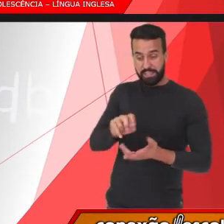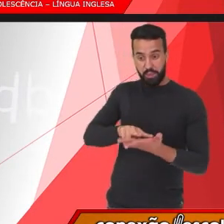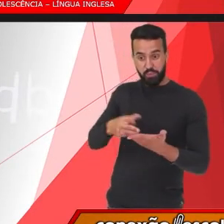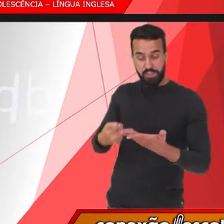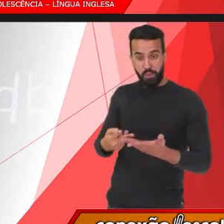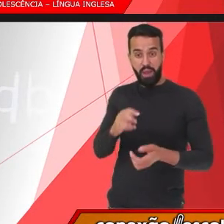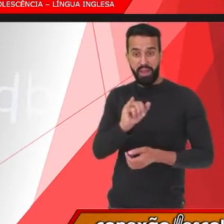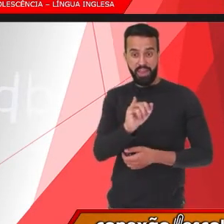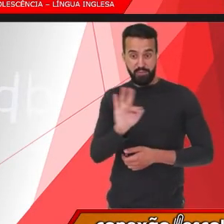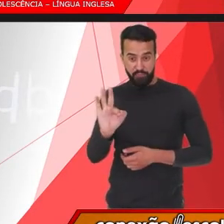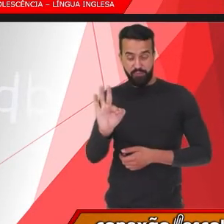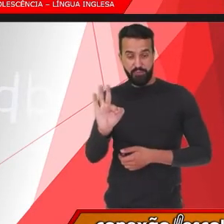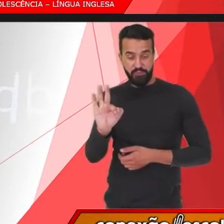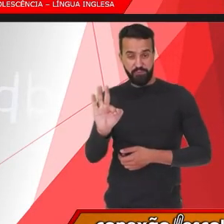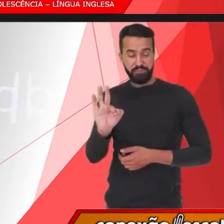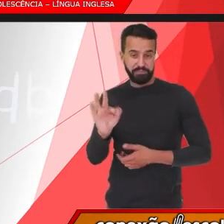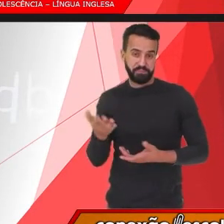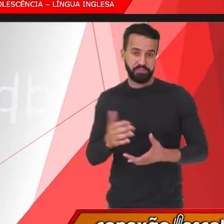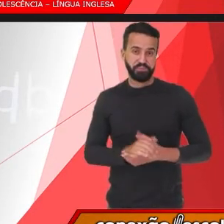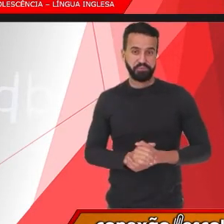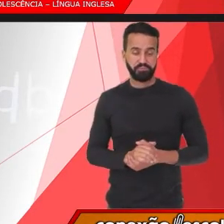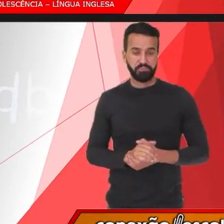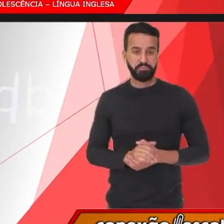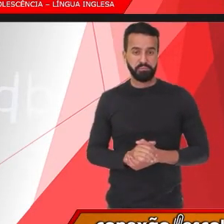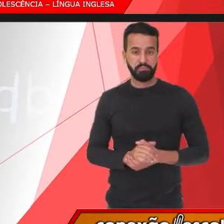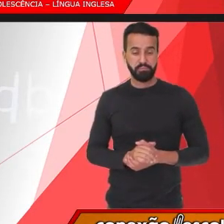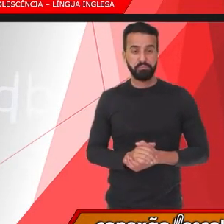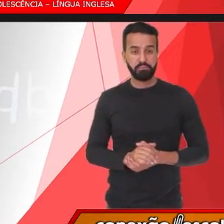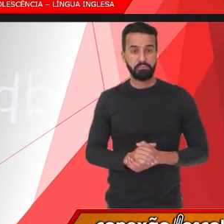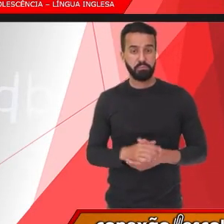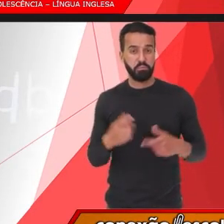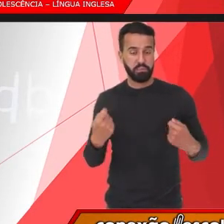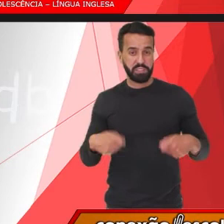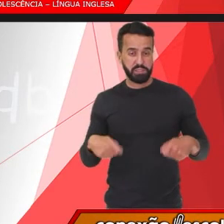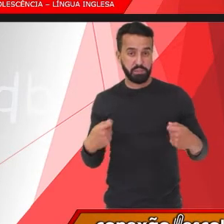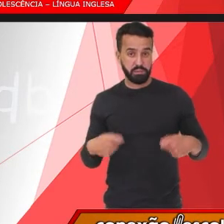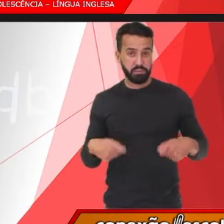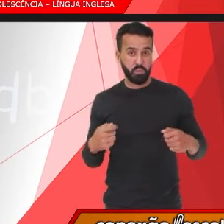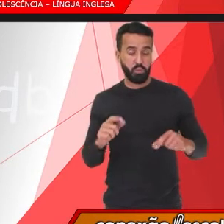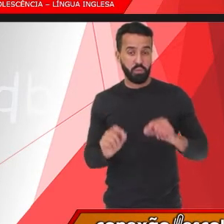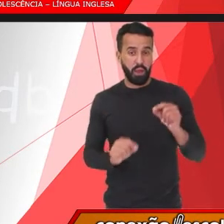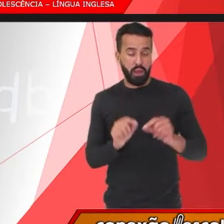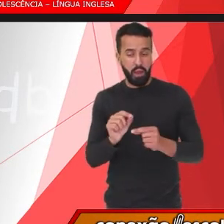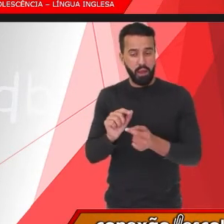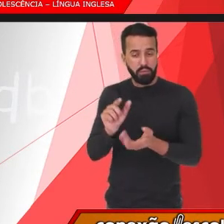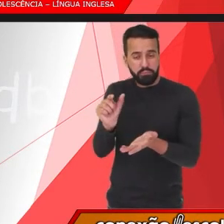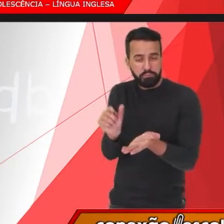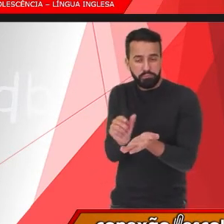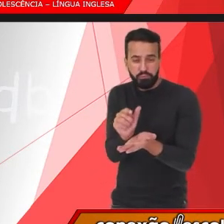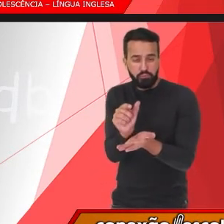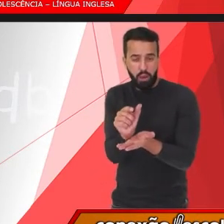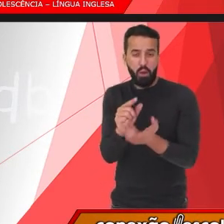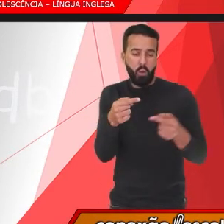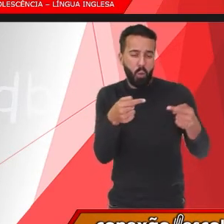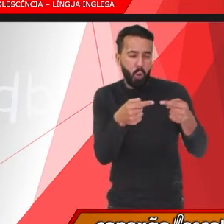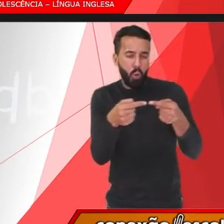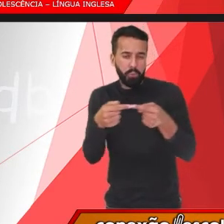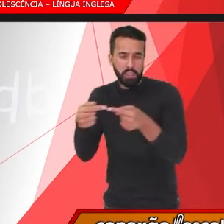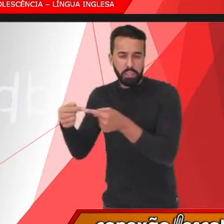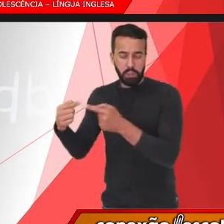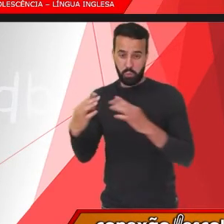traduzido para o português se, tá bom? Porque é uma partícula em comum em